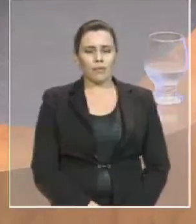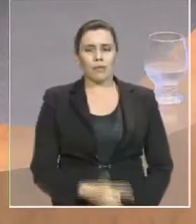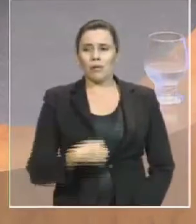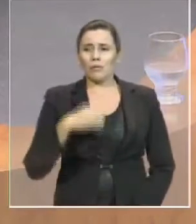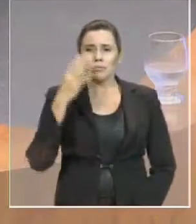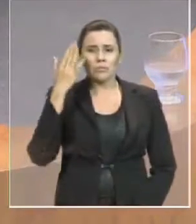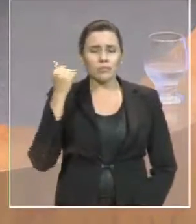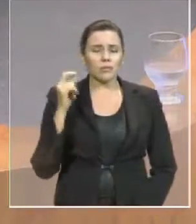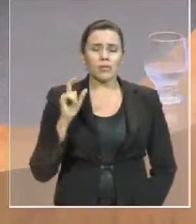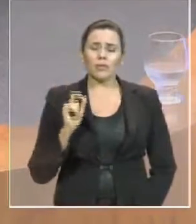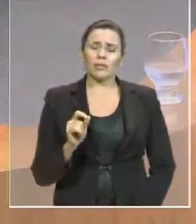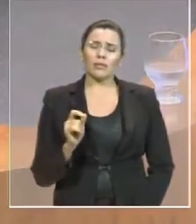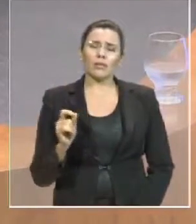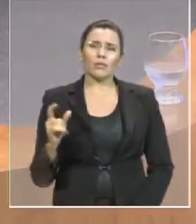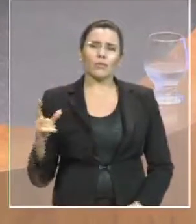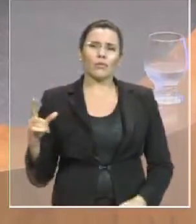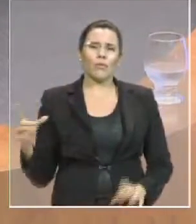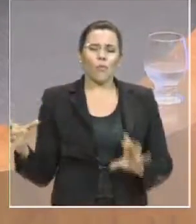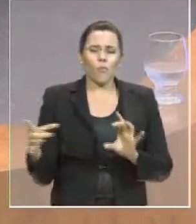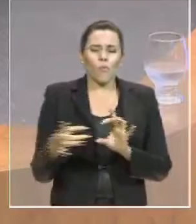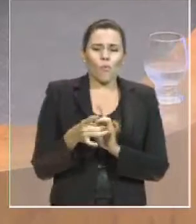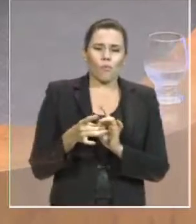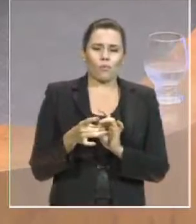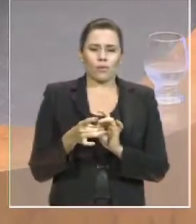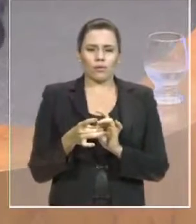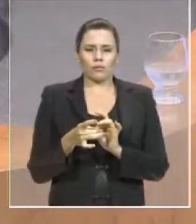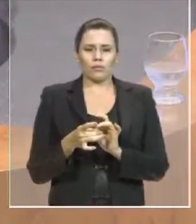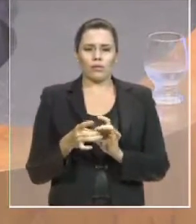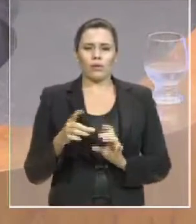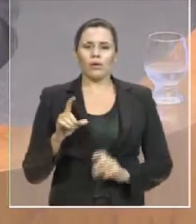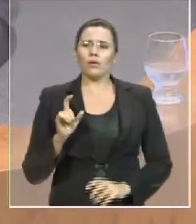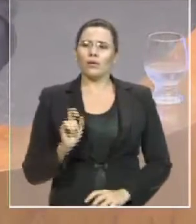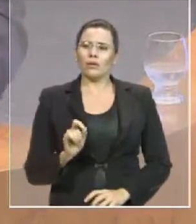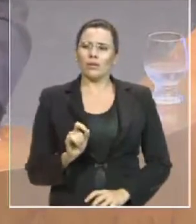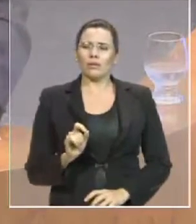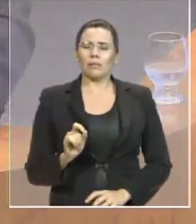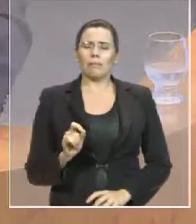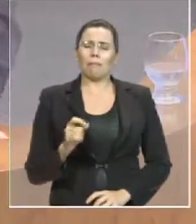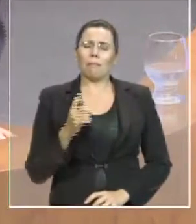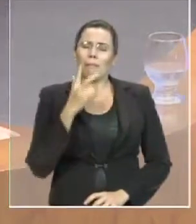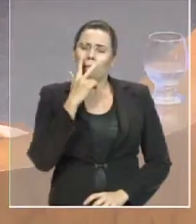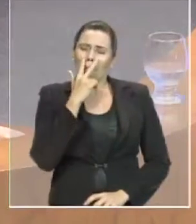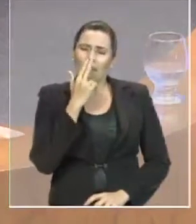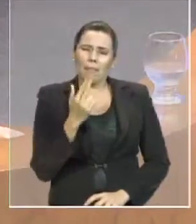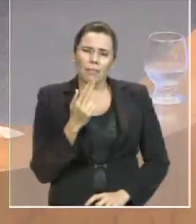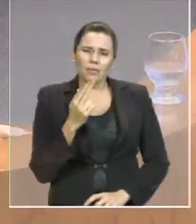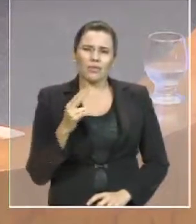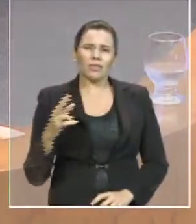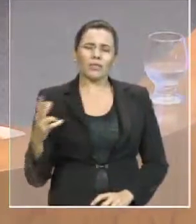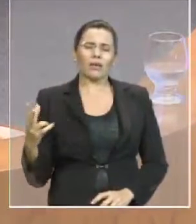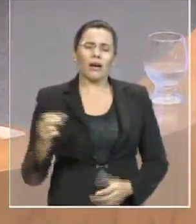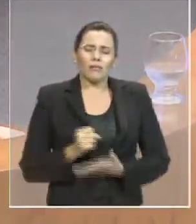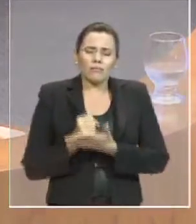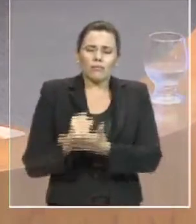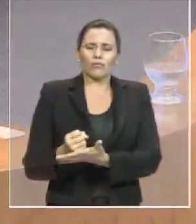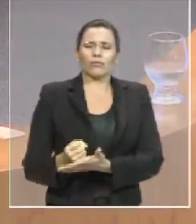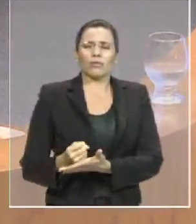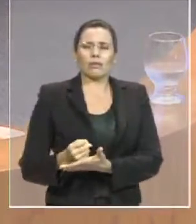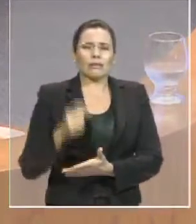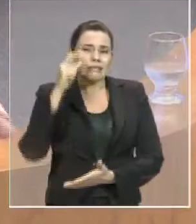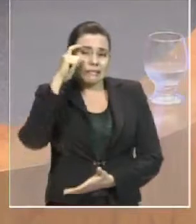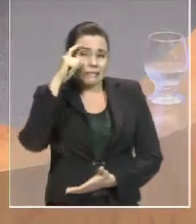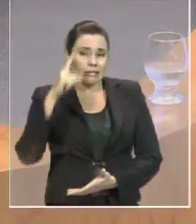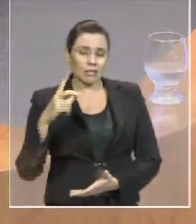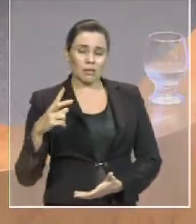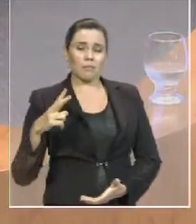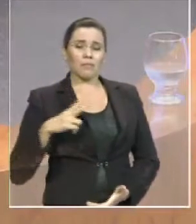que só serve para si e não serve para o coletivo, que apenas um convênio, nos últimos 6 anos da governadora Rosiana Sarney,